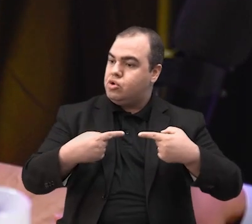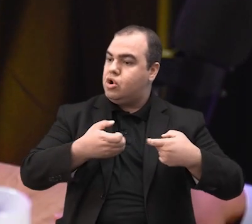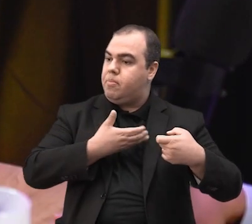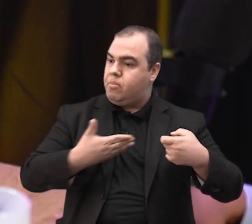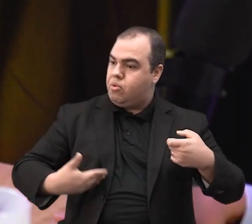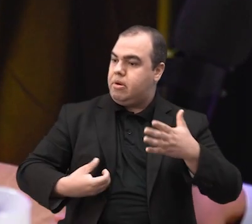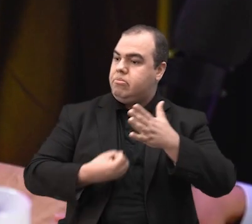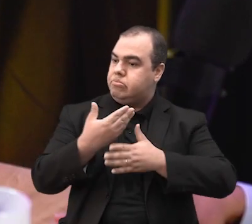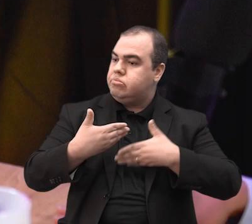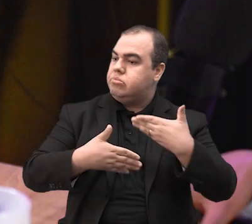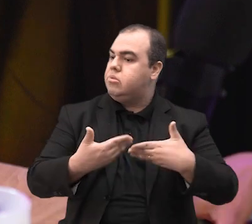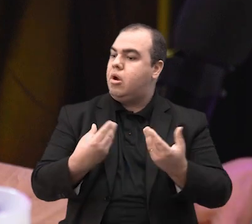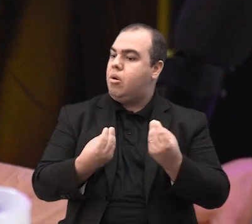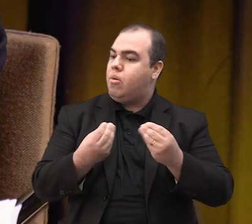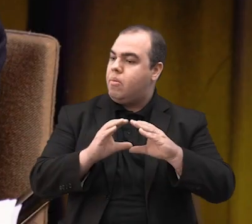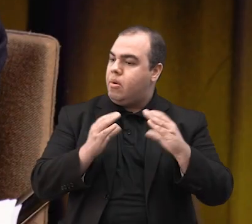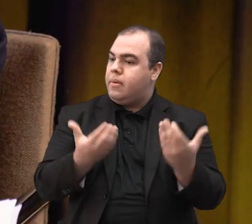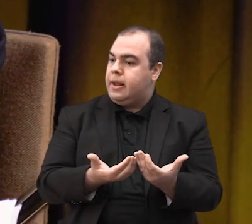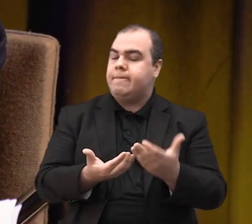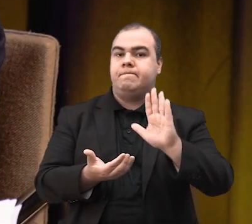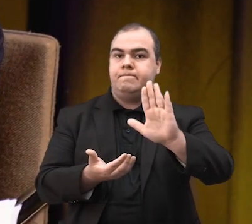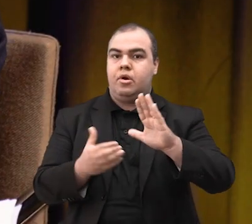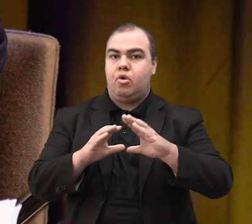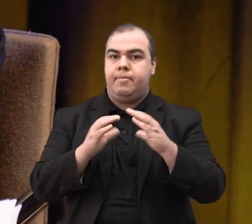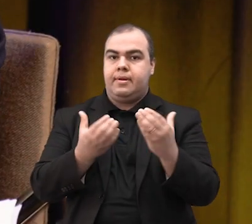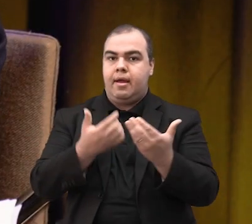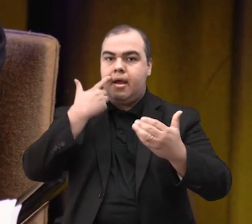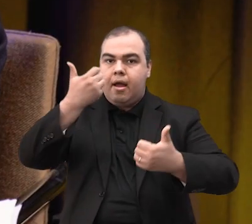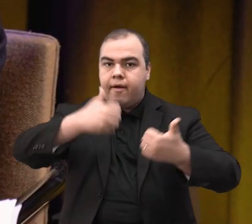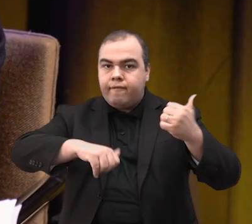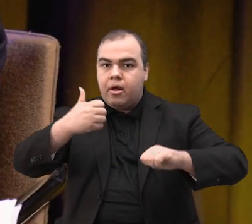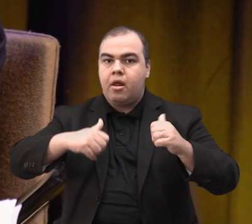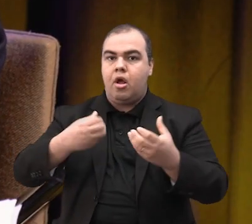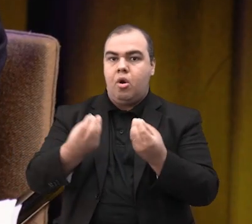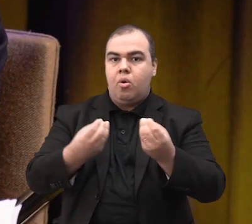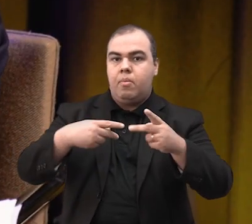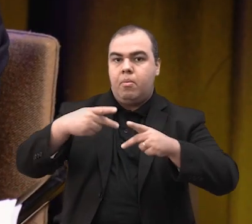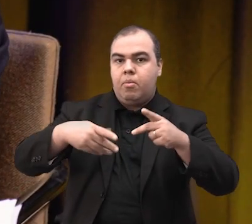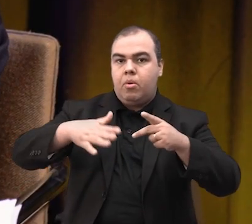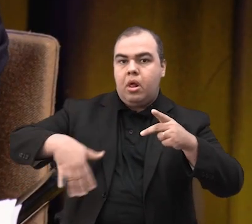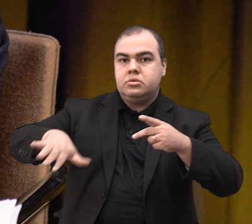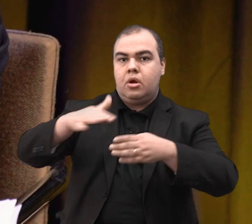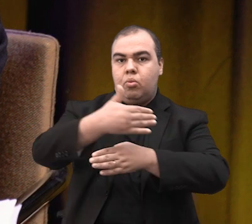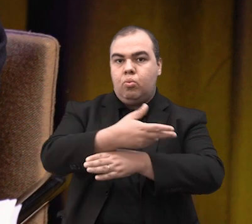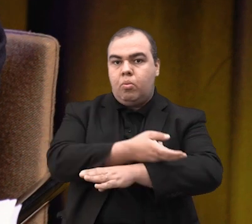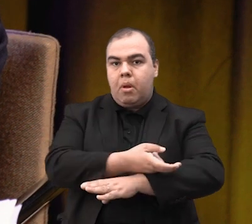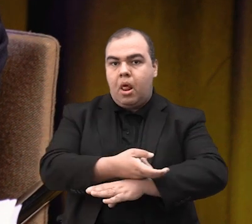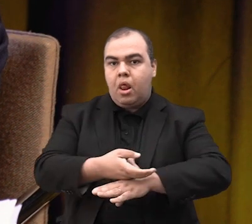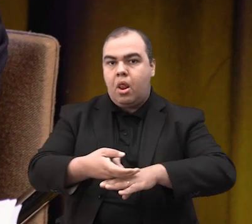como é que funciona esse comitê o papel do comitê é avaliar como a política nacional para populações de rua está sendo